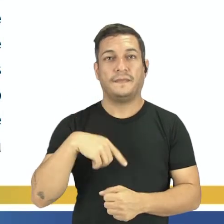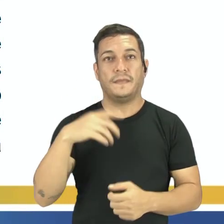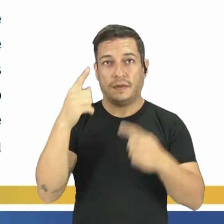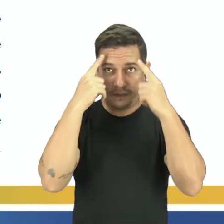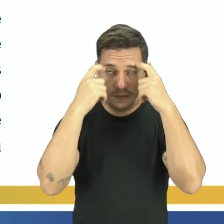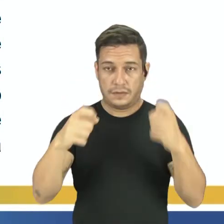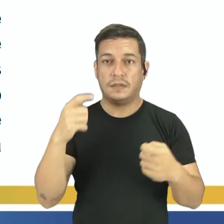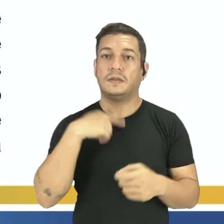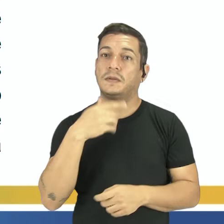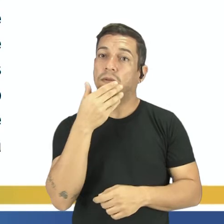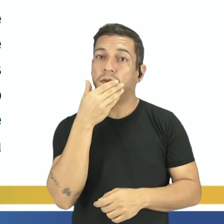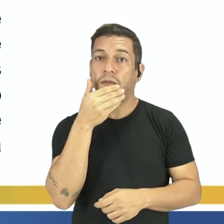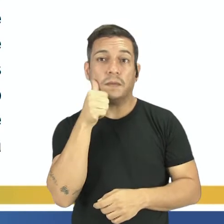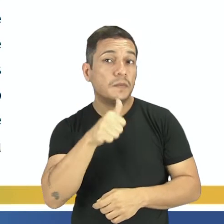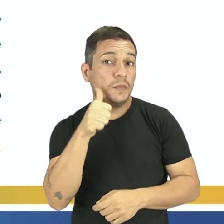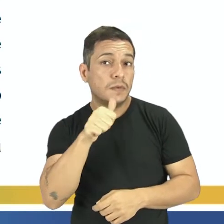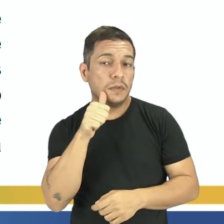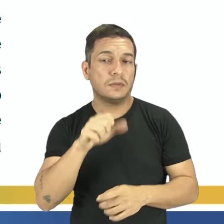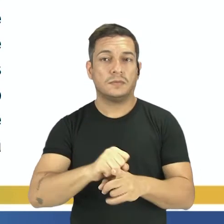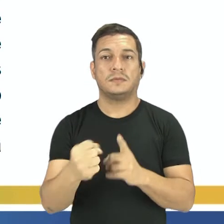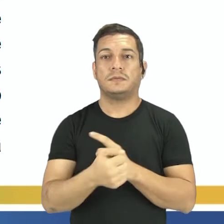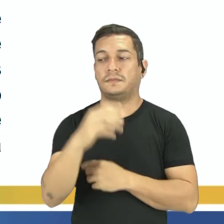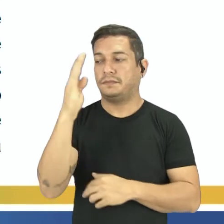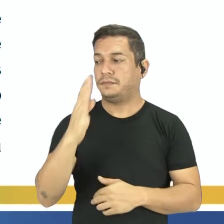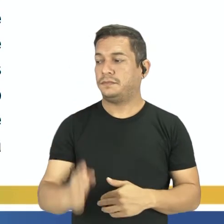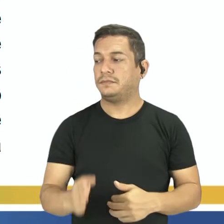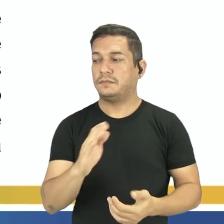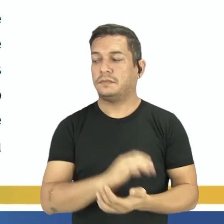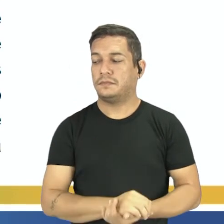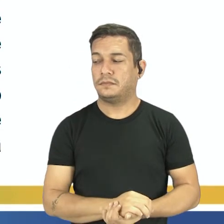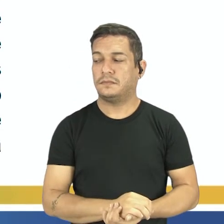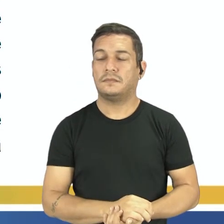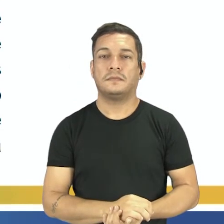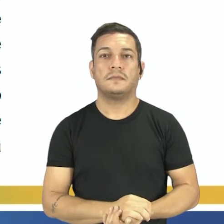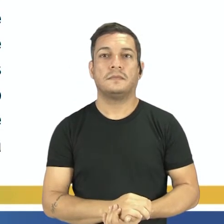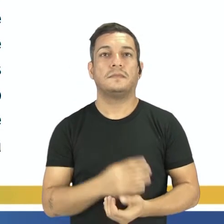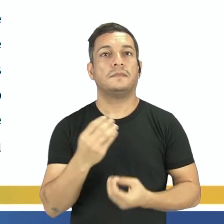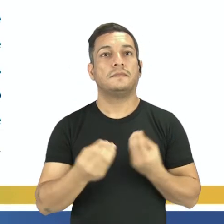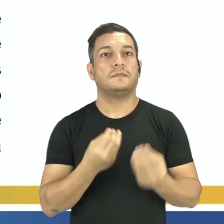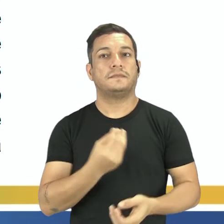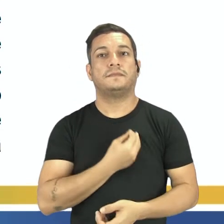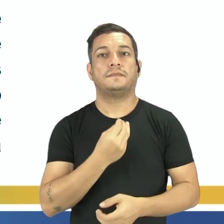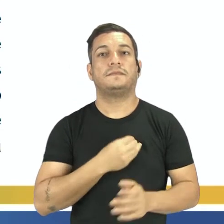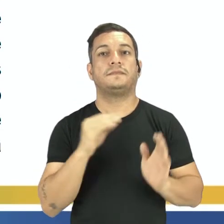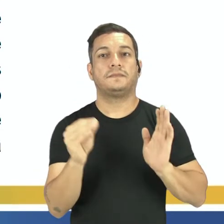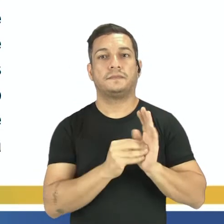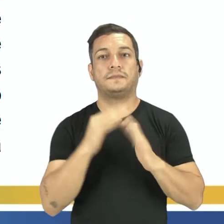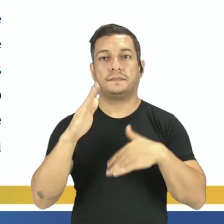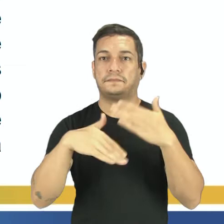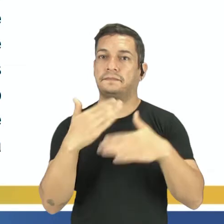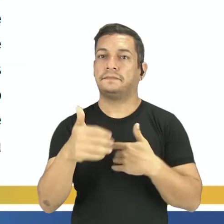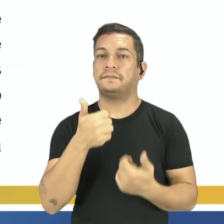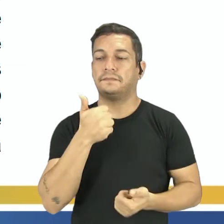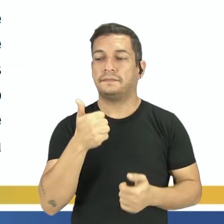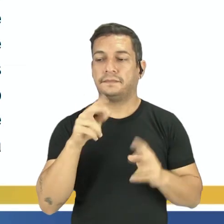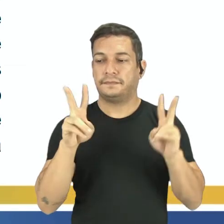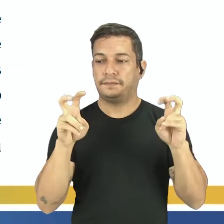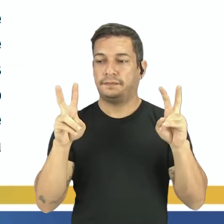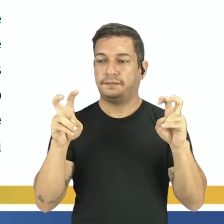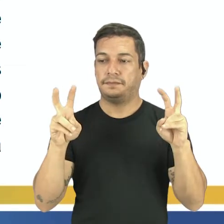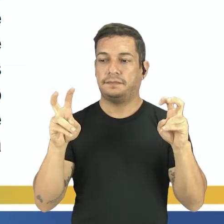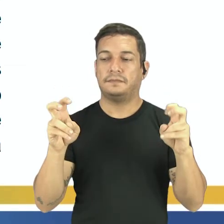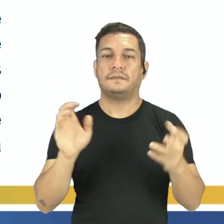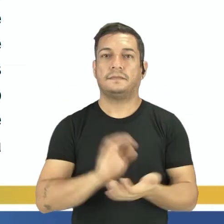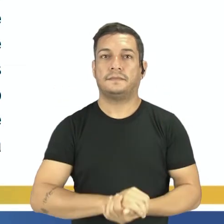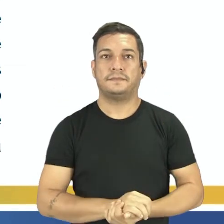contra a mulher na sociedade brasileira. Vamos só entender como é que esse participante colocou e desenvolveu muito bem esse tema. Então